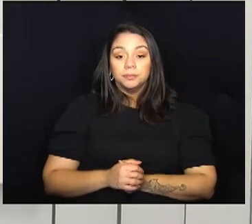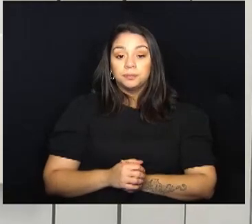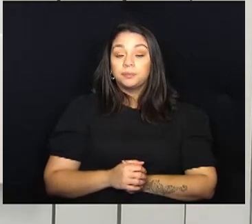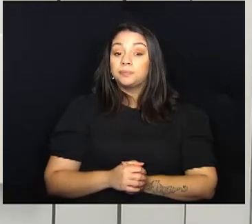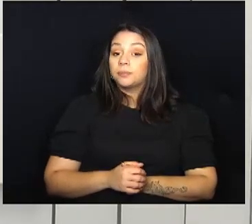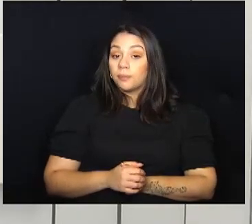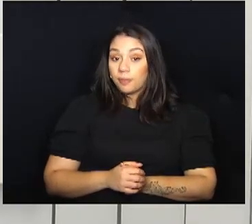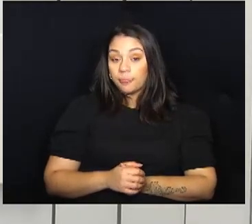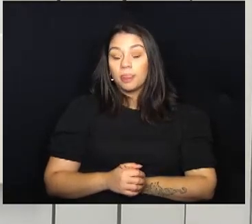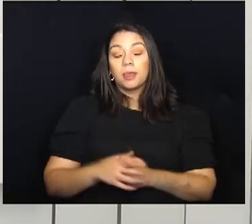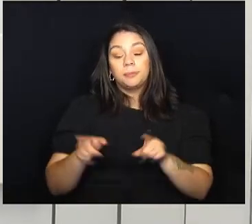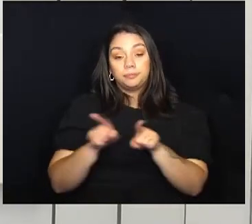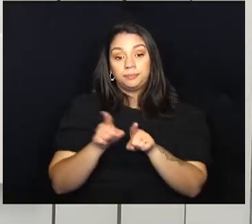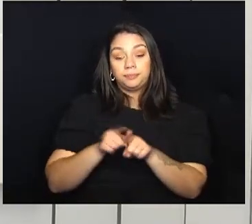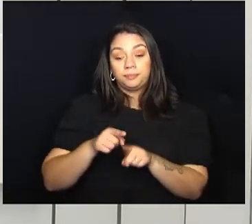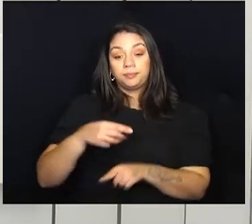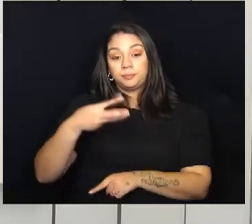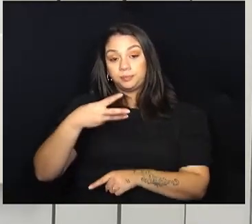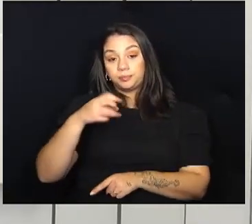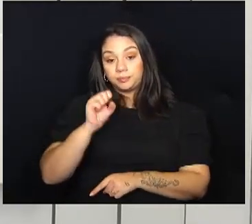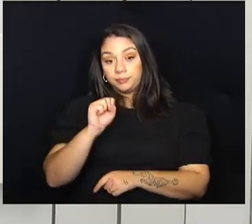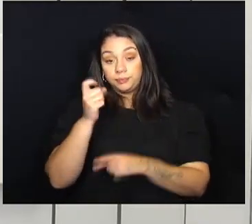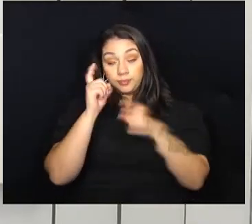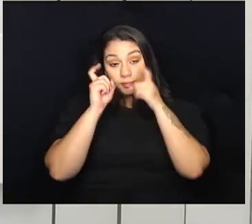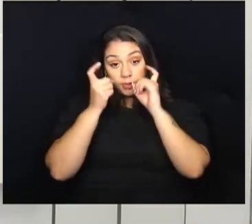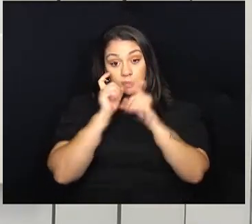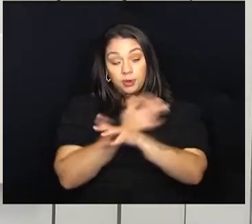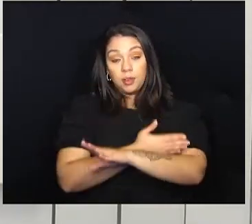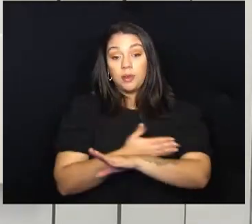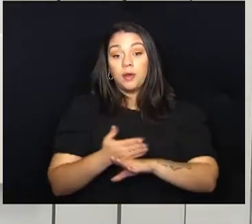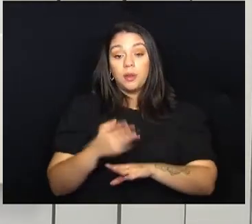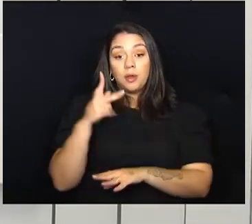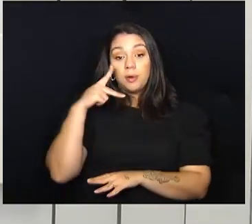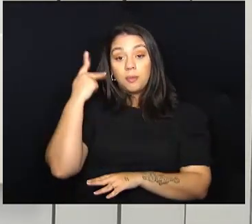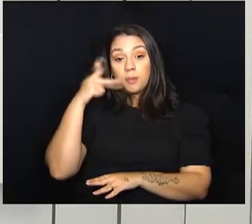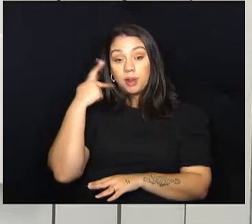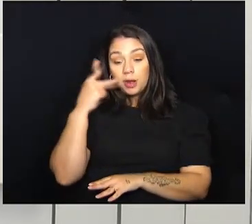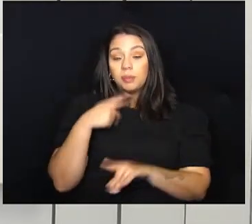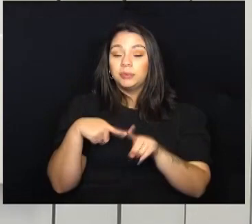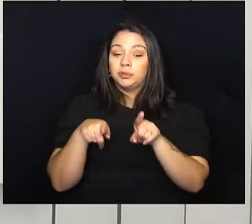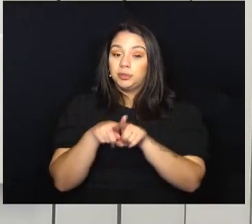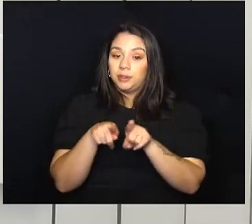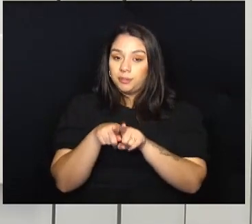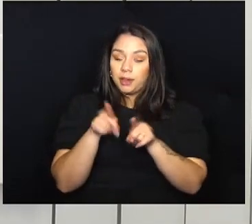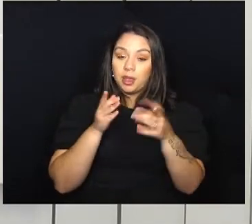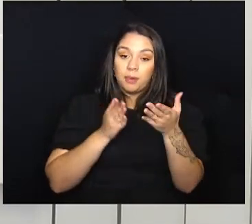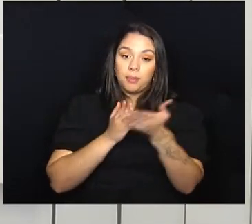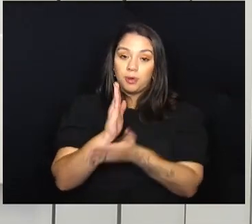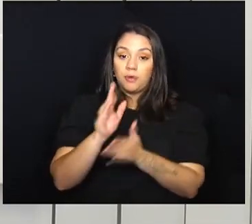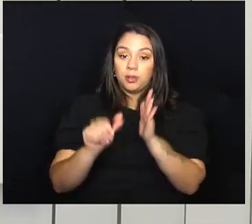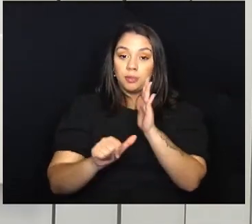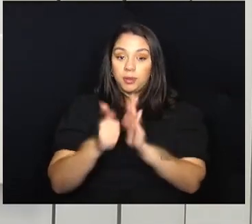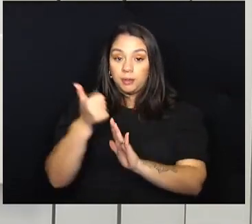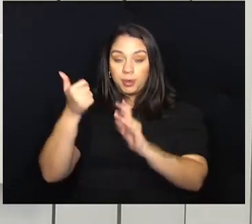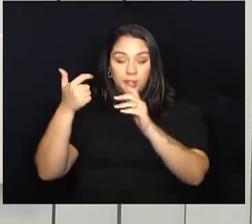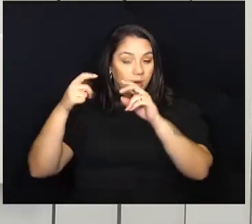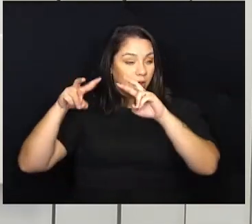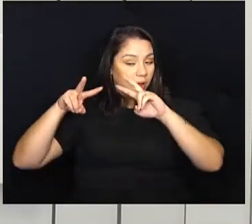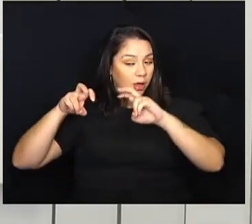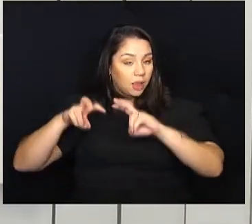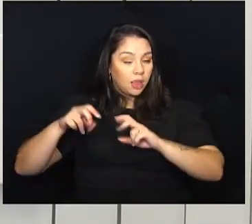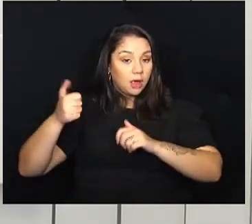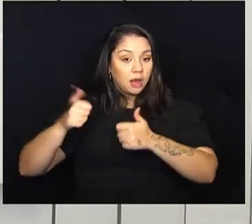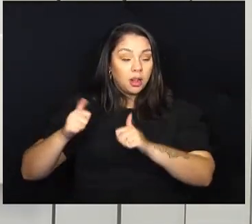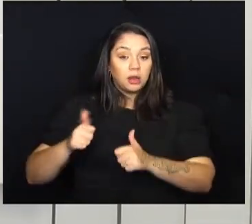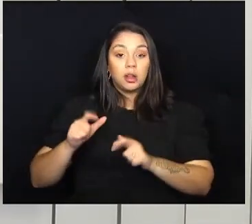E ainda na 38ª reunião ordinária, os parlamentares também aprovaram em primeira análise a proposta